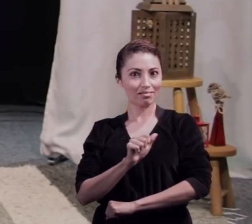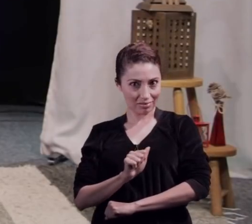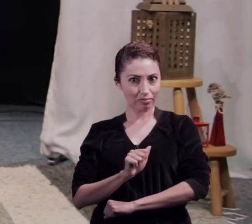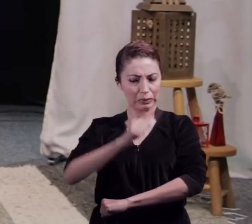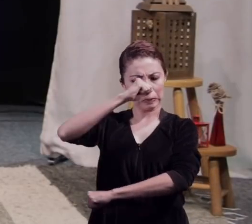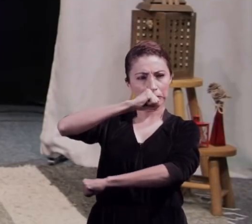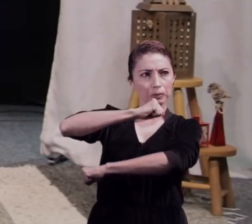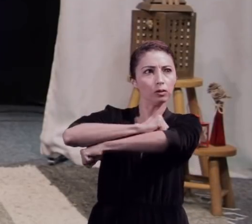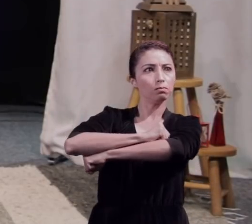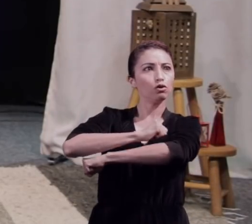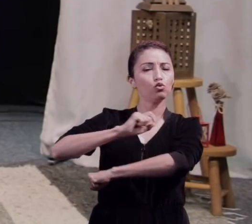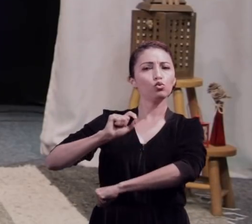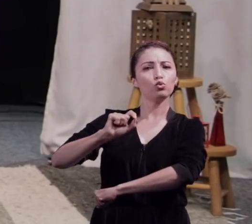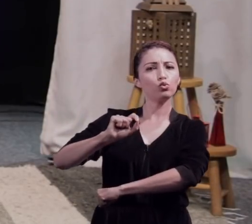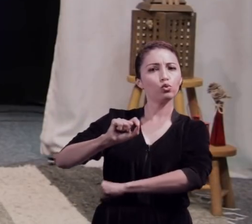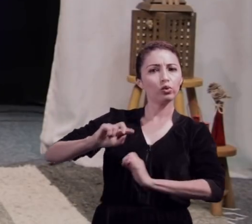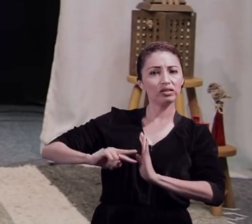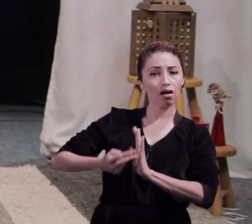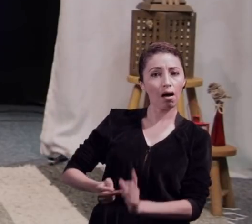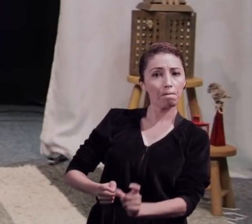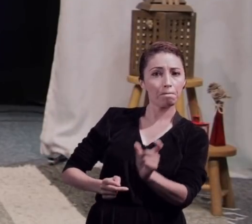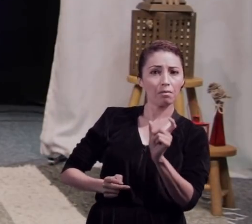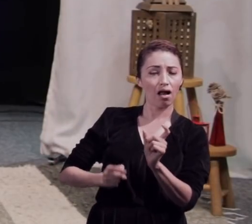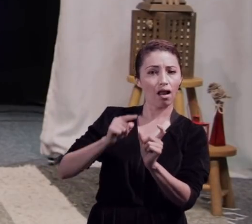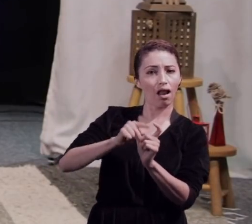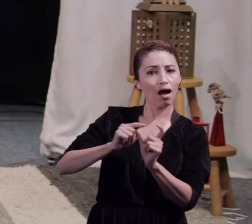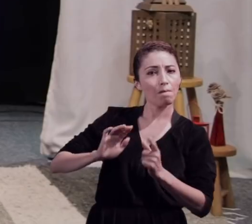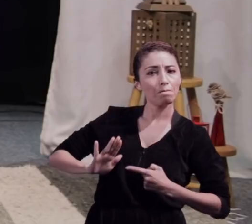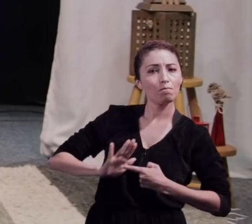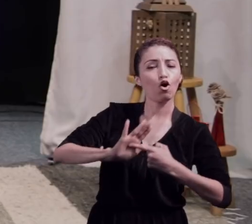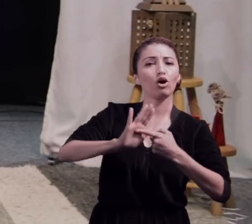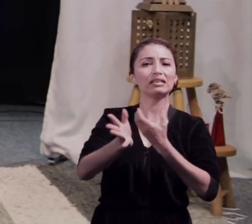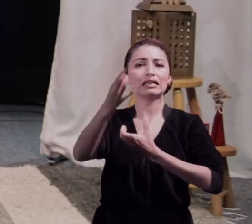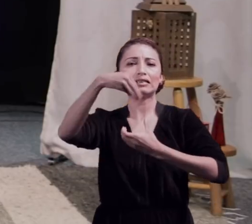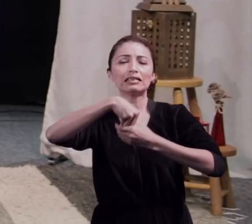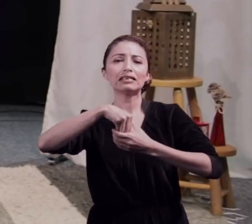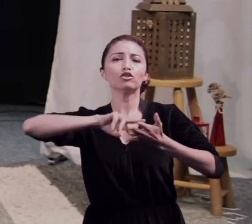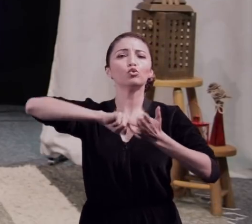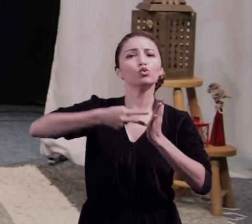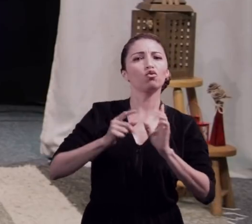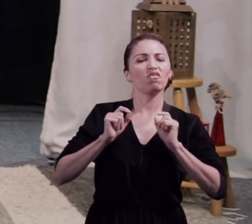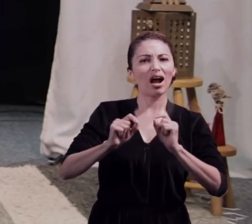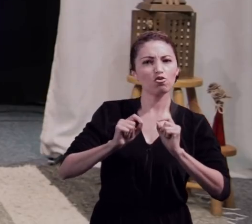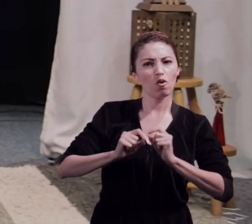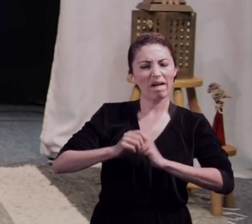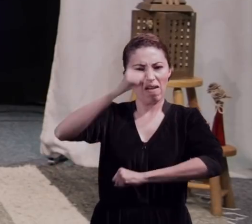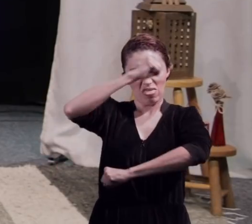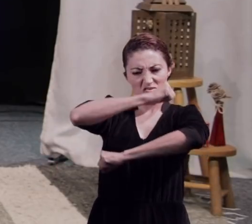literalmente, ela significa, a palavra usada nos traz a ideia de aflição,